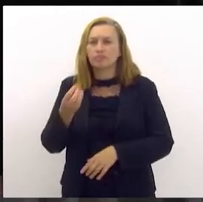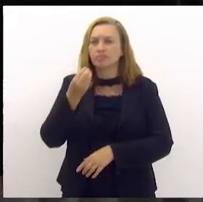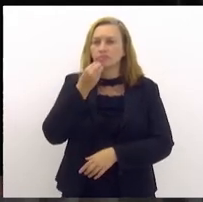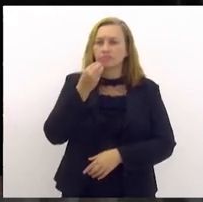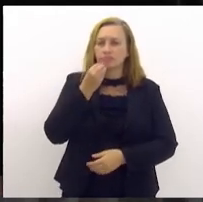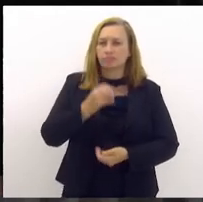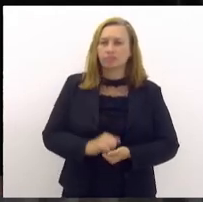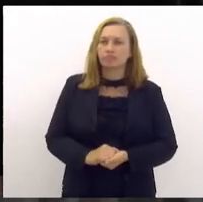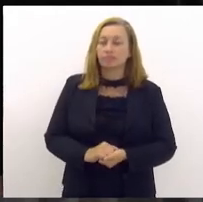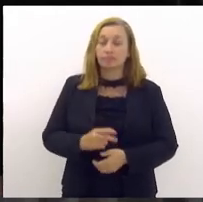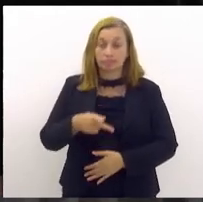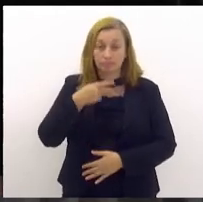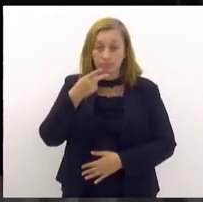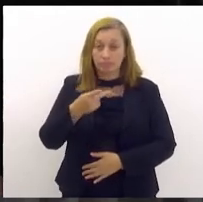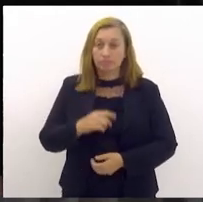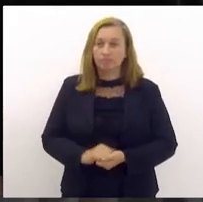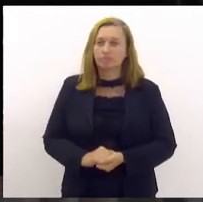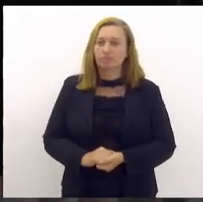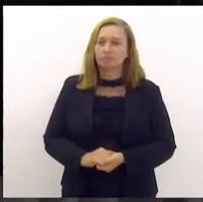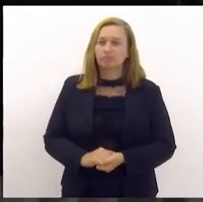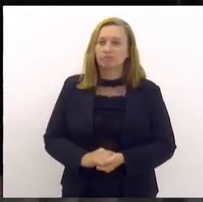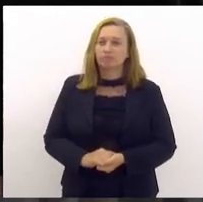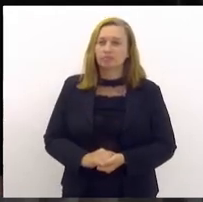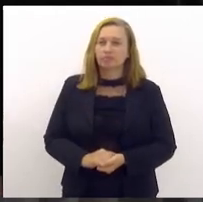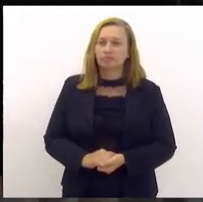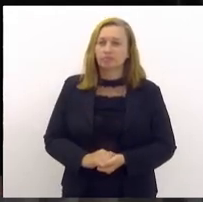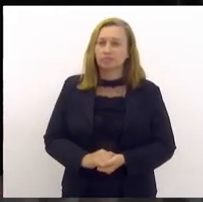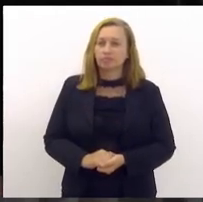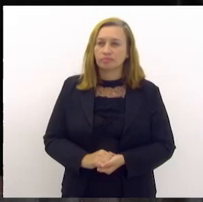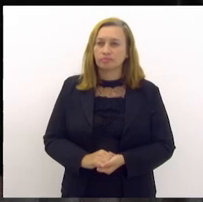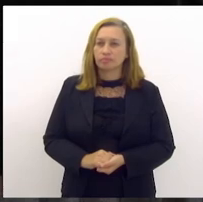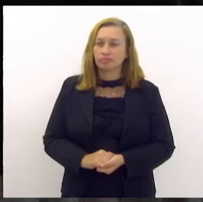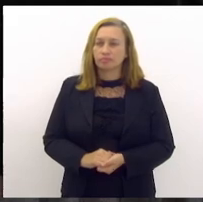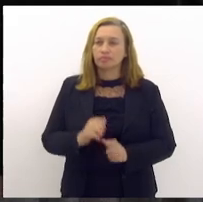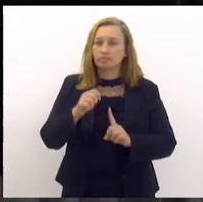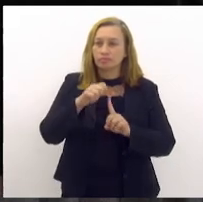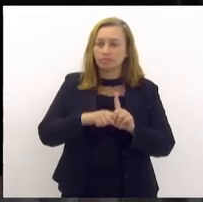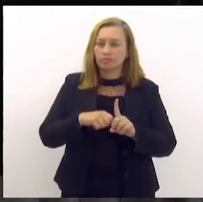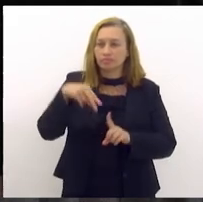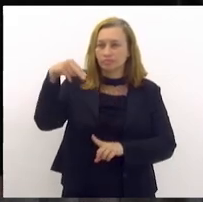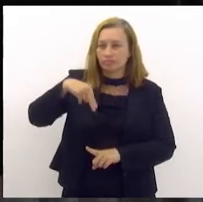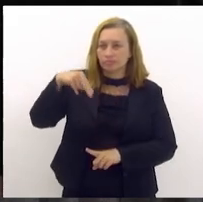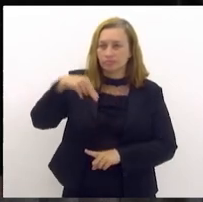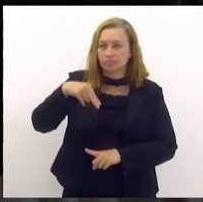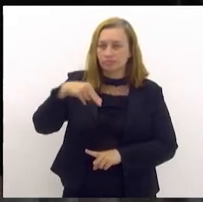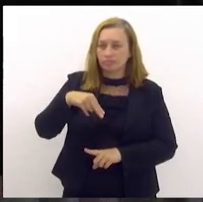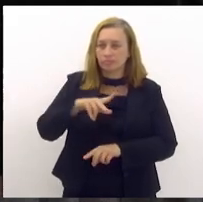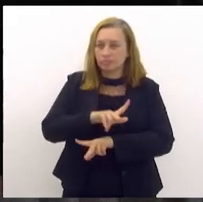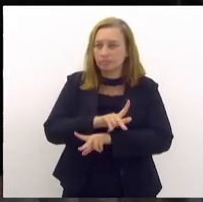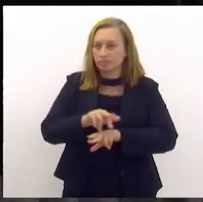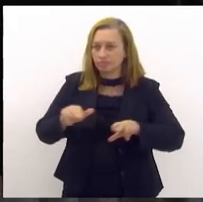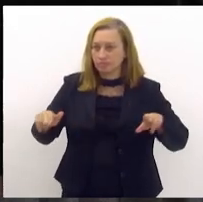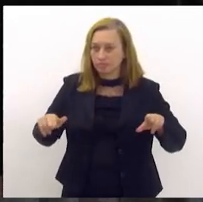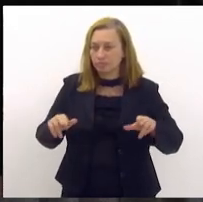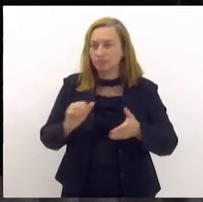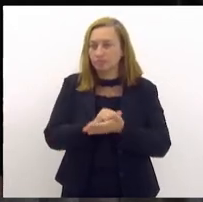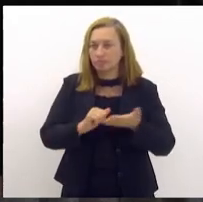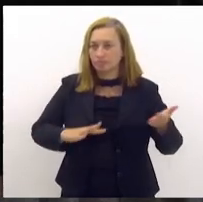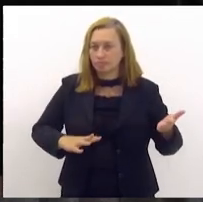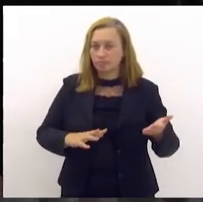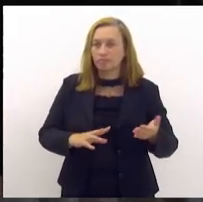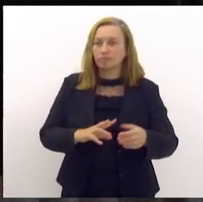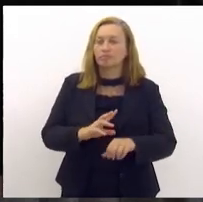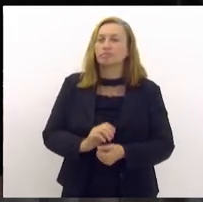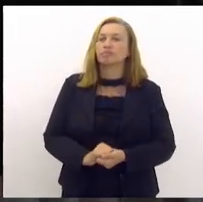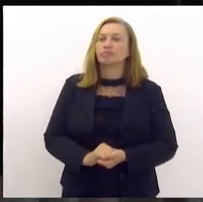oportunidade para dizer que estaremos, durante o mês de novembro, fazendo diversas atividades